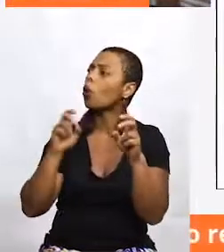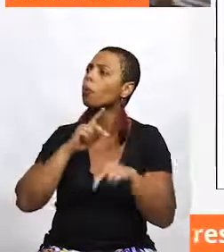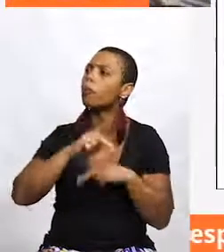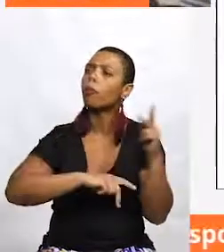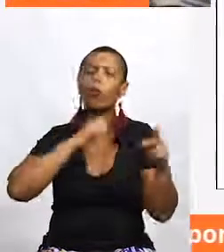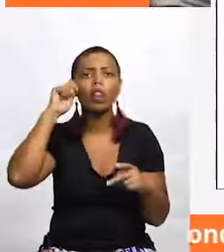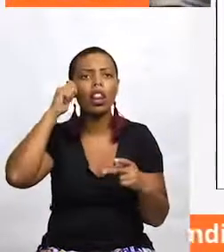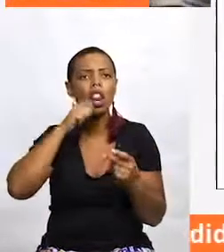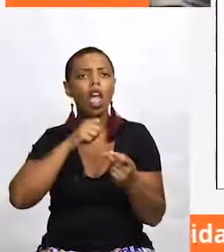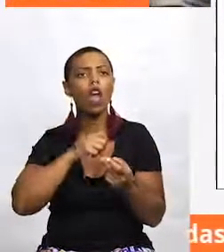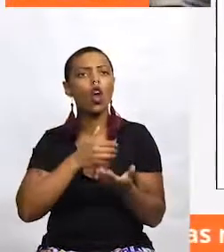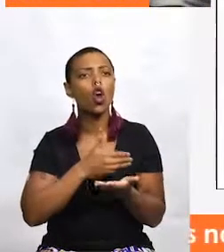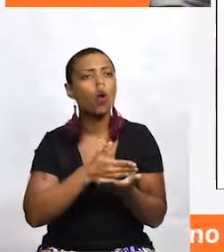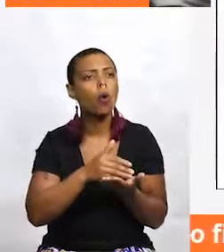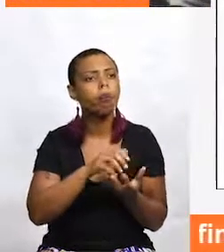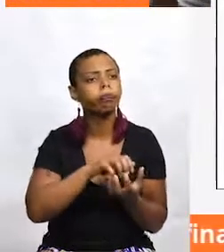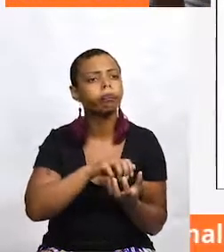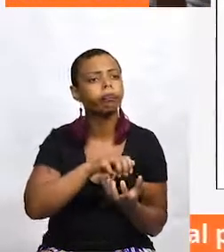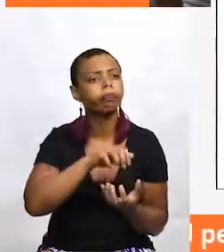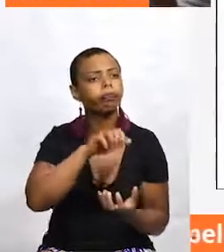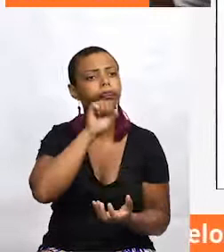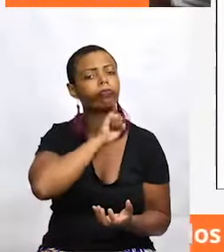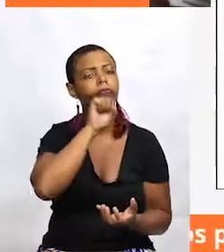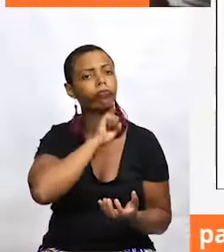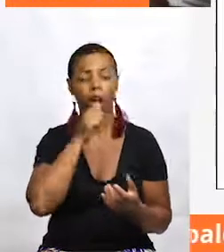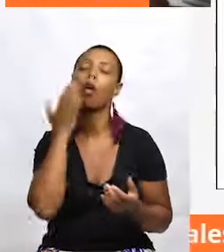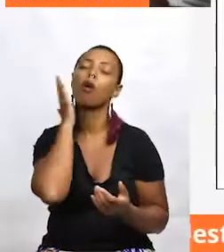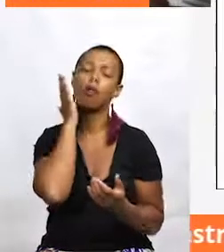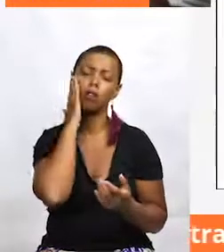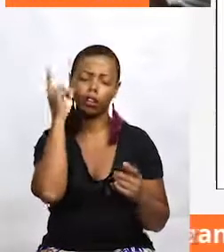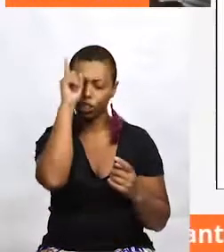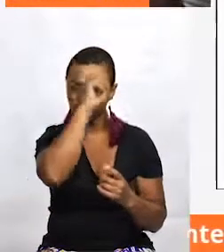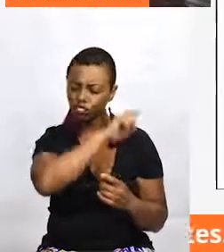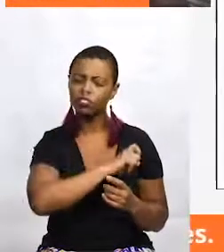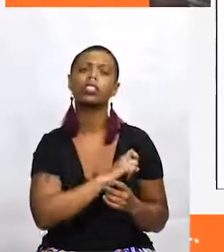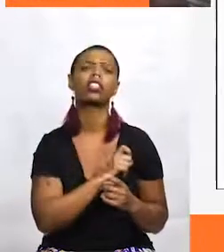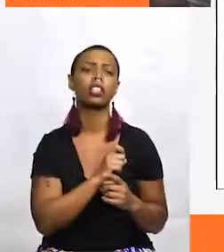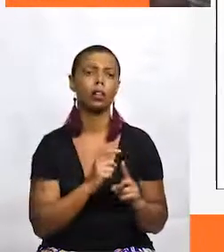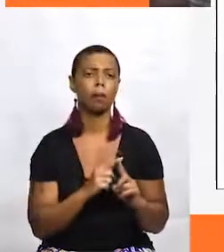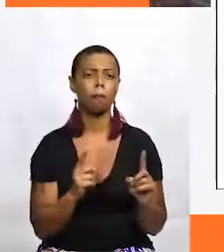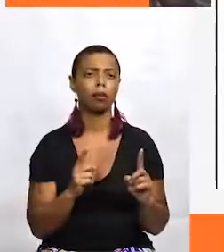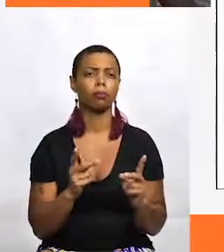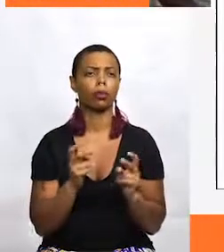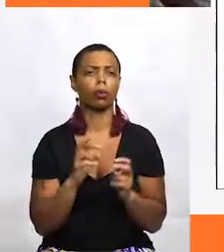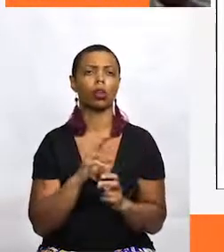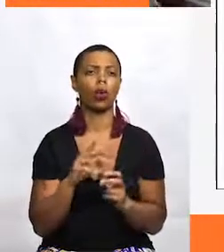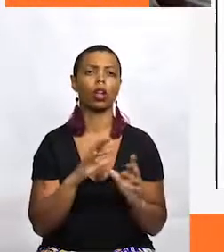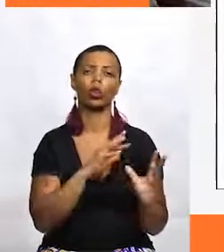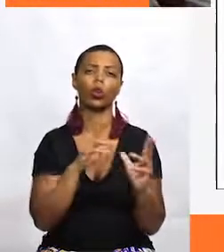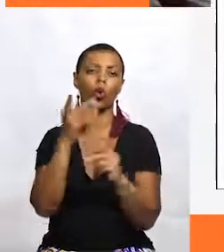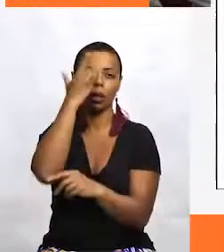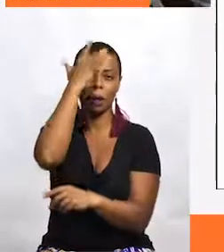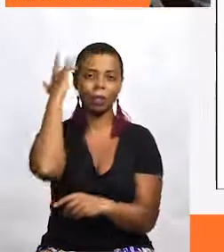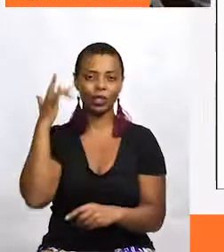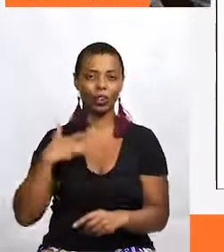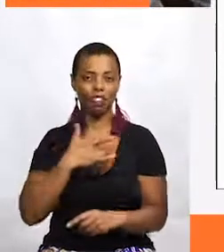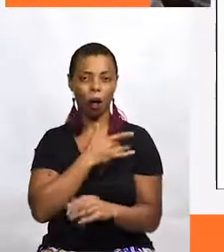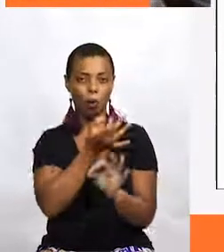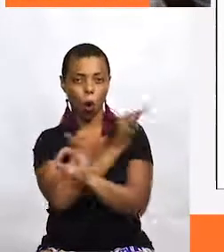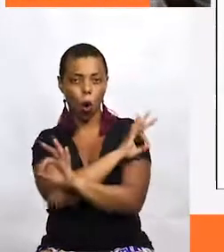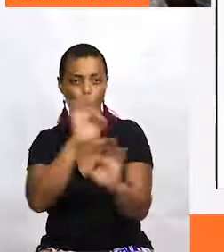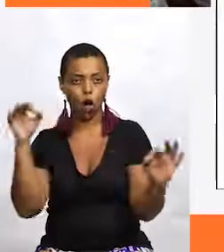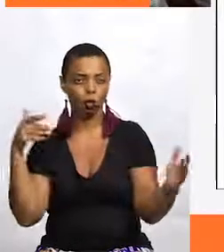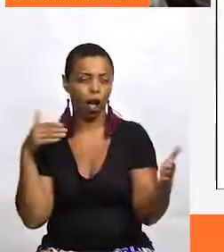negra? Por mais que ela seja difícil, por mais que a gente perceba que não são todas as pessoas que chegam da melhor forma possível,